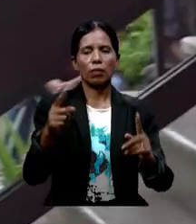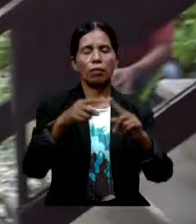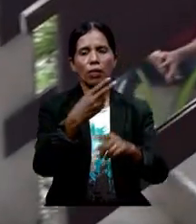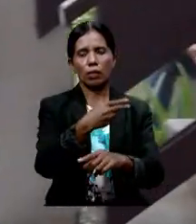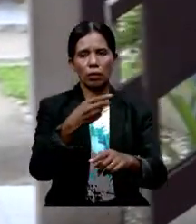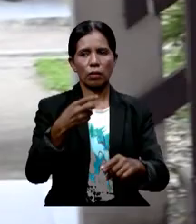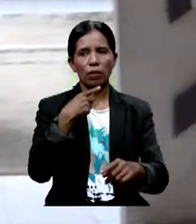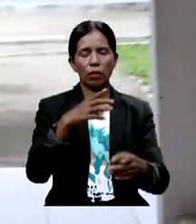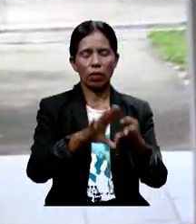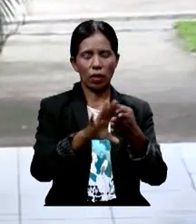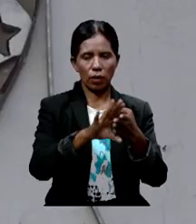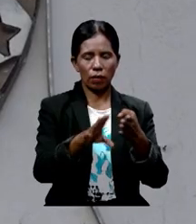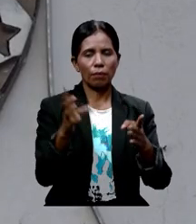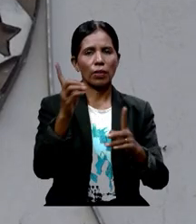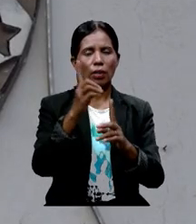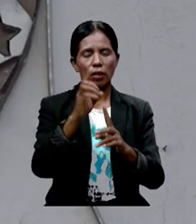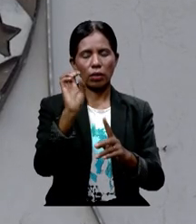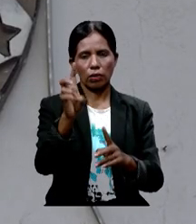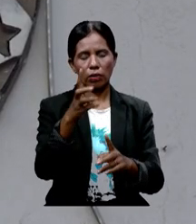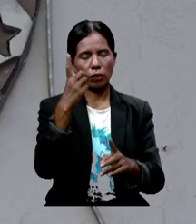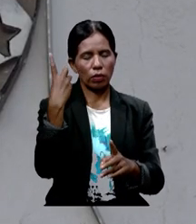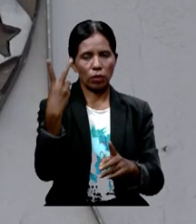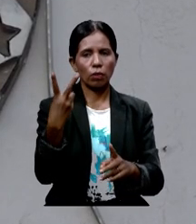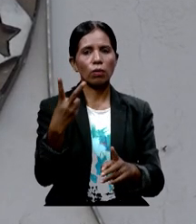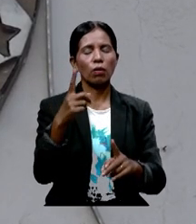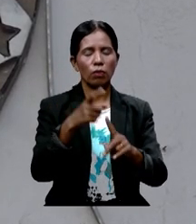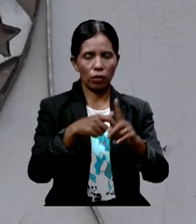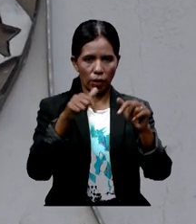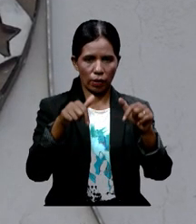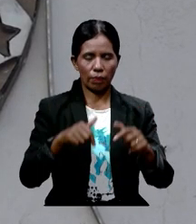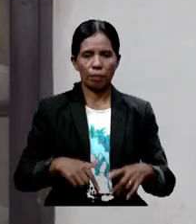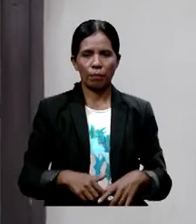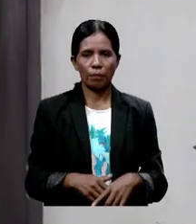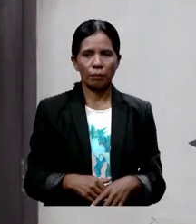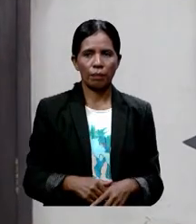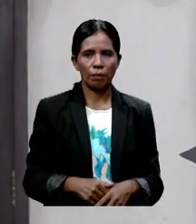hatama carta exoneração e lorong sanlu resin rua fulanei, Joanico Vicente, Adertus Jimenez, Ziemen.